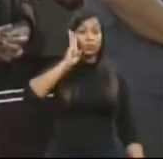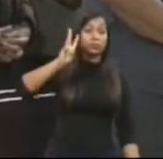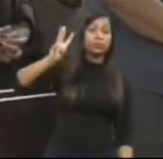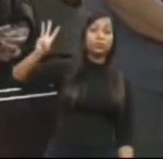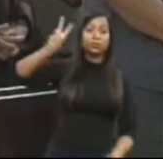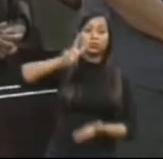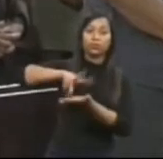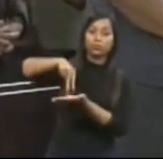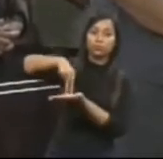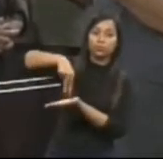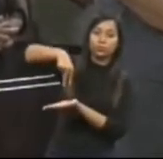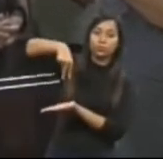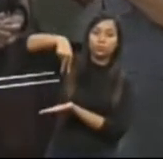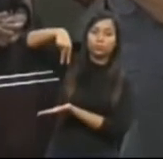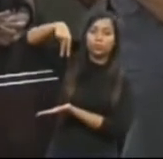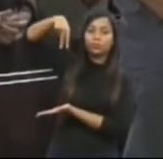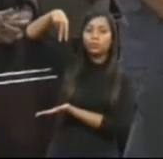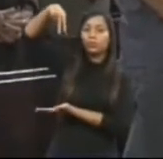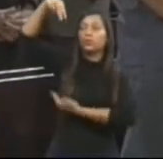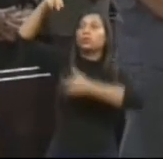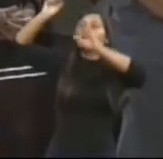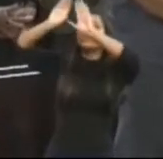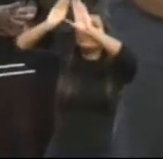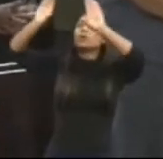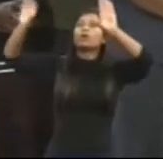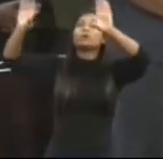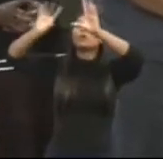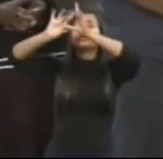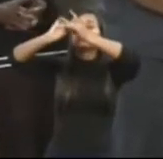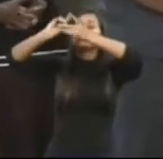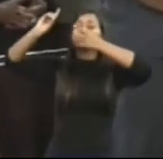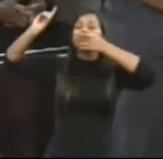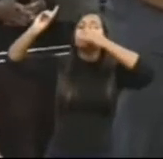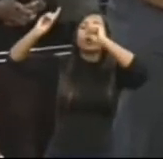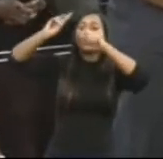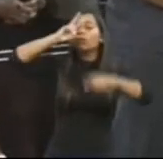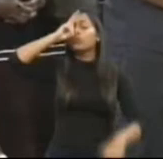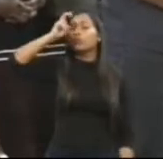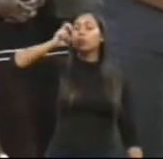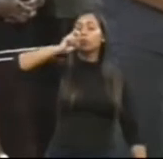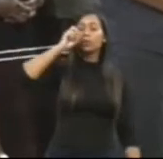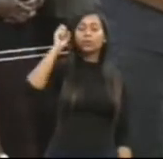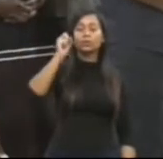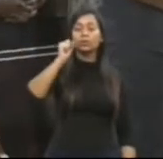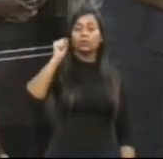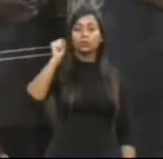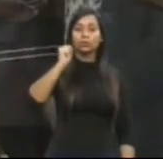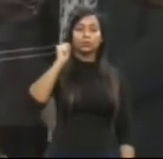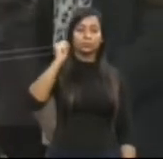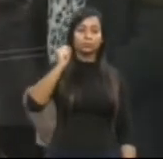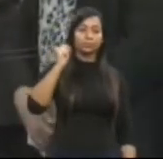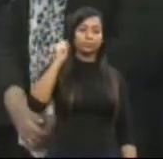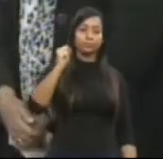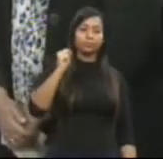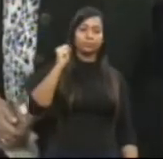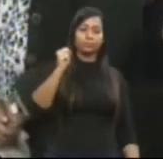dos mortos, ressuscitou ao terceiro dia, subiu aos céus e está